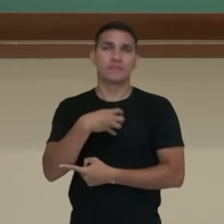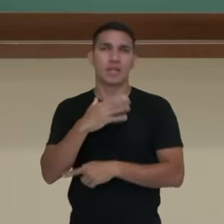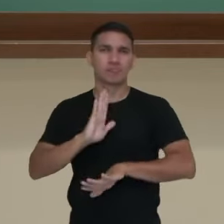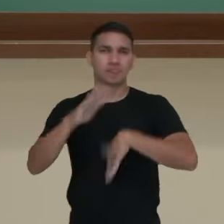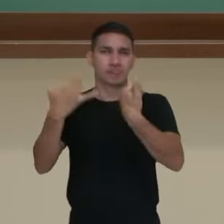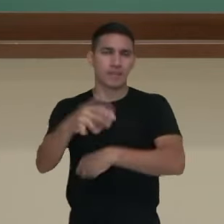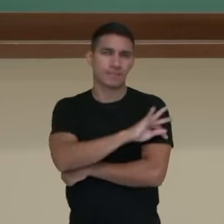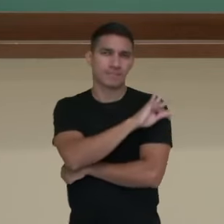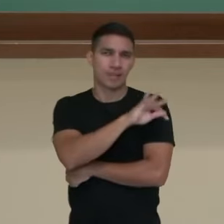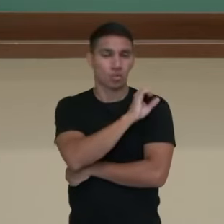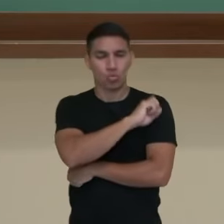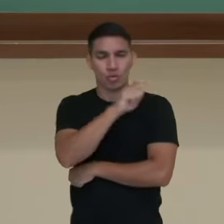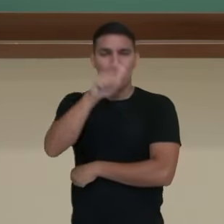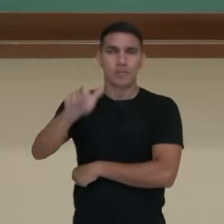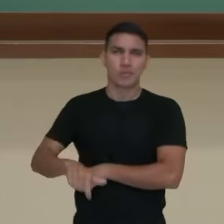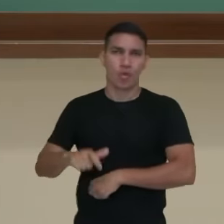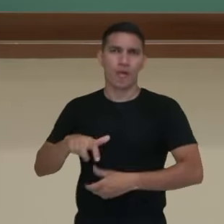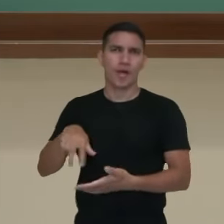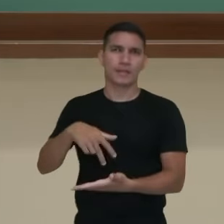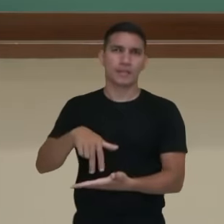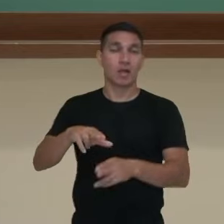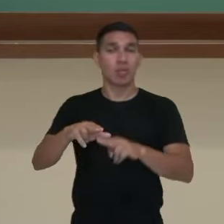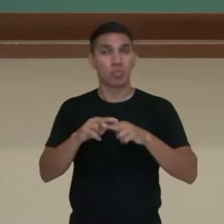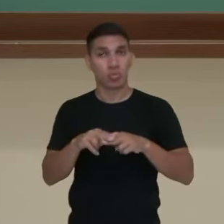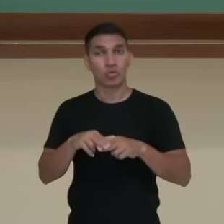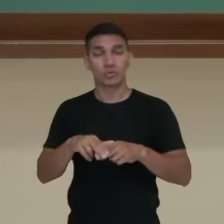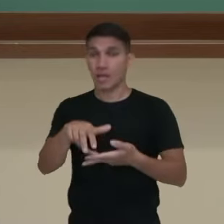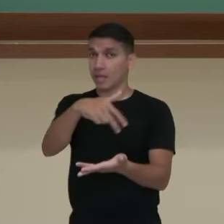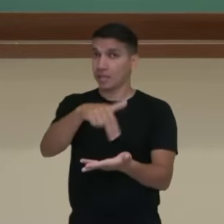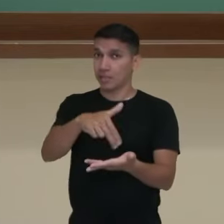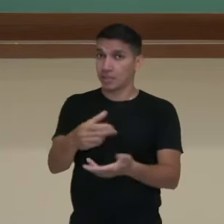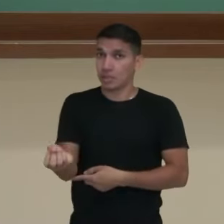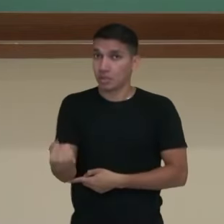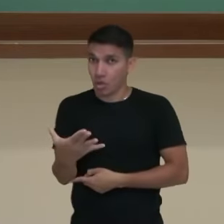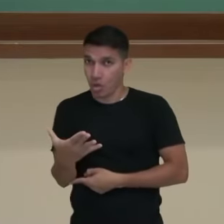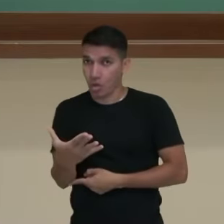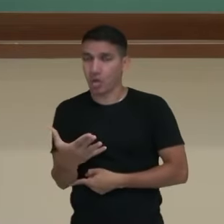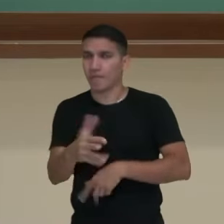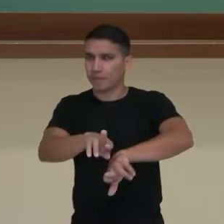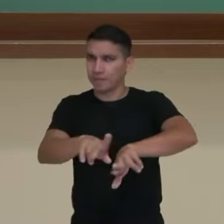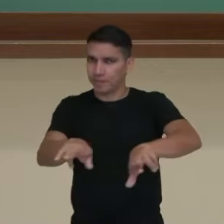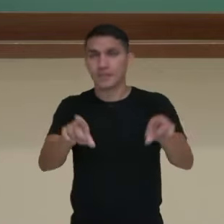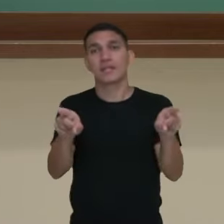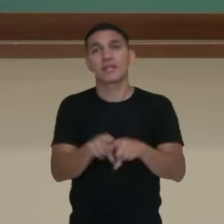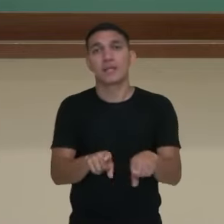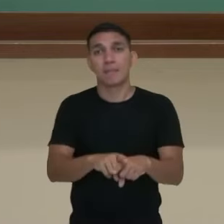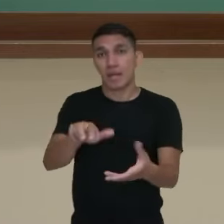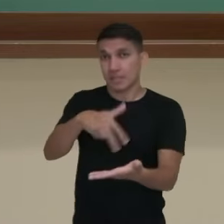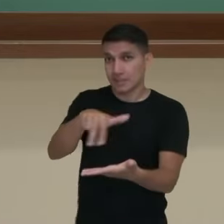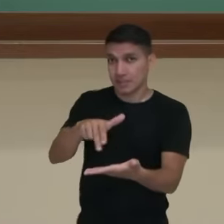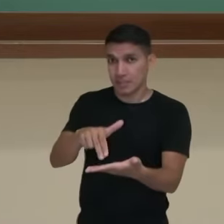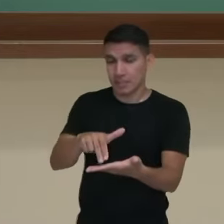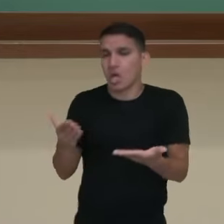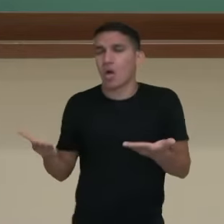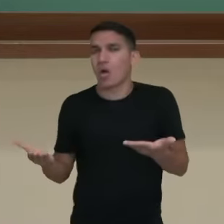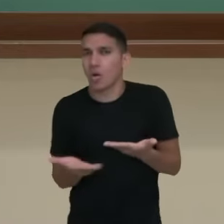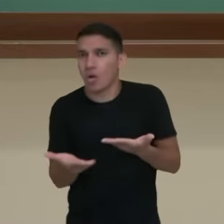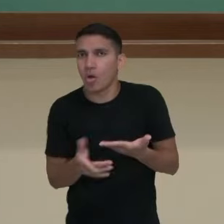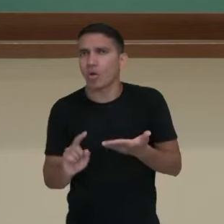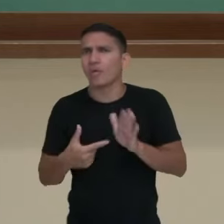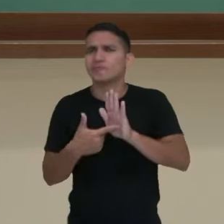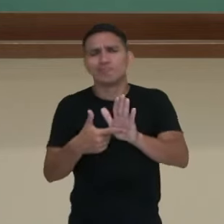desempenho técnico do bailarino, tá? Então, tanto a dança moderna, as danças modernas quanto as danças contemporâneas, elas